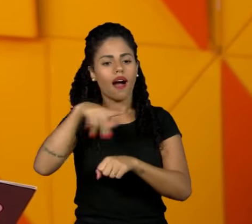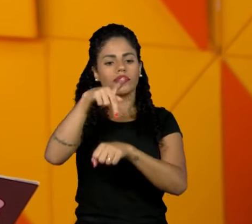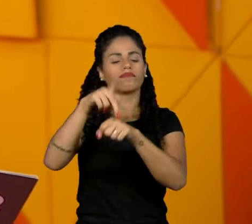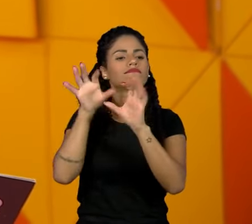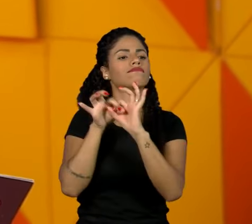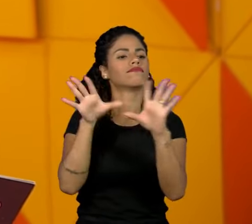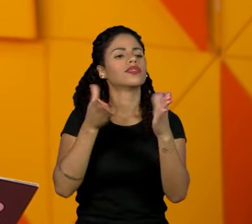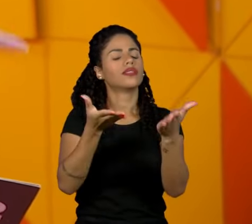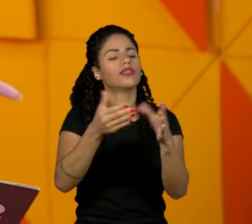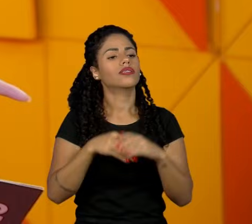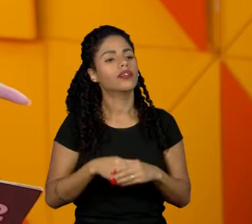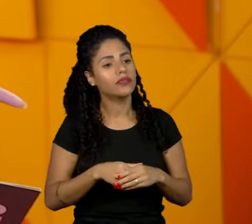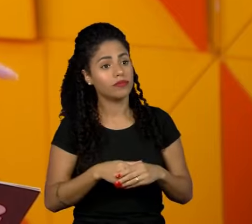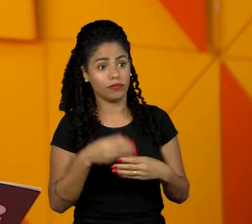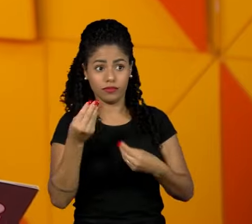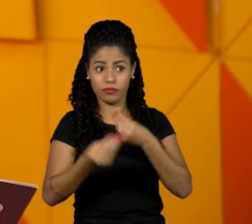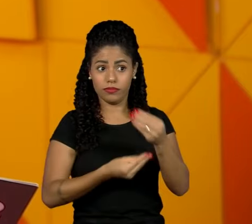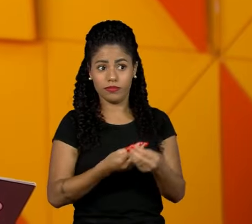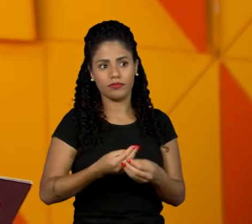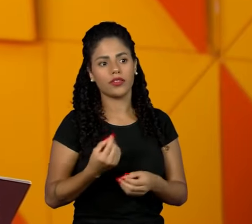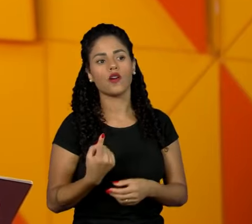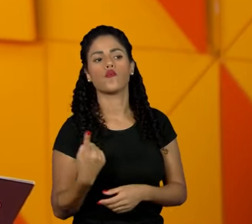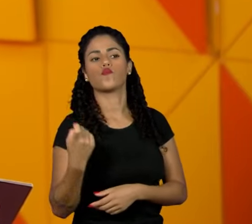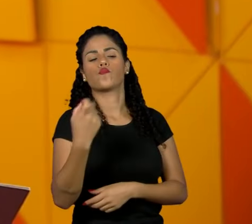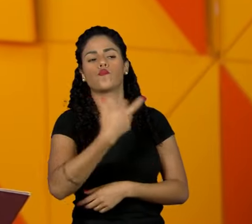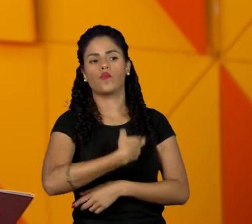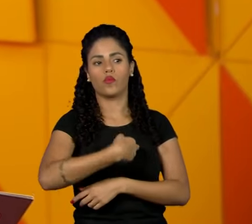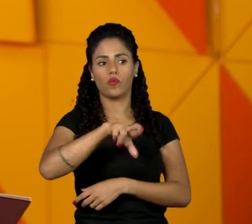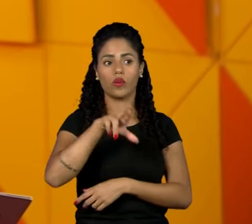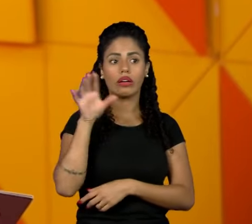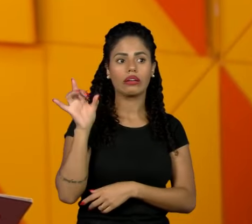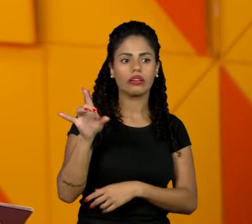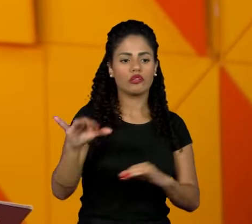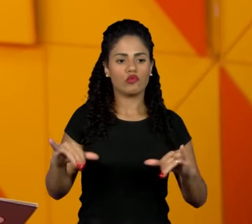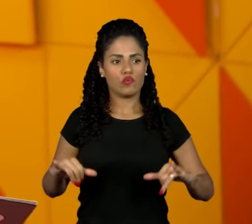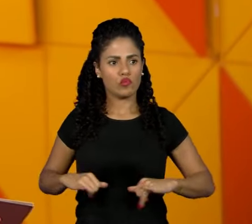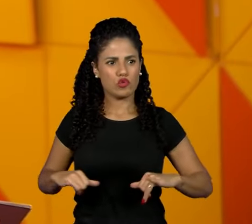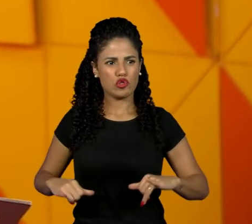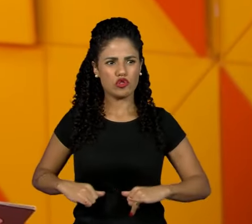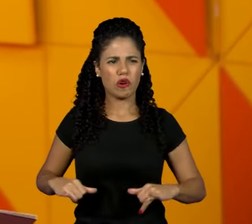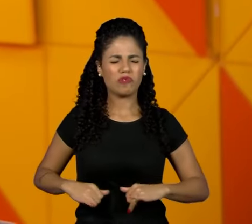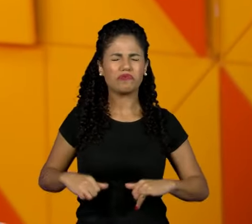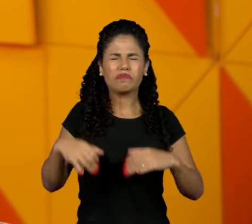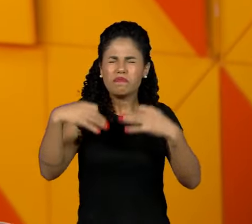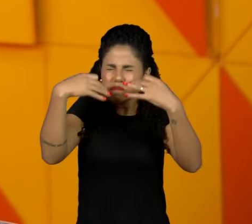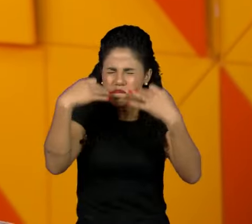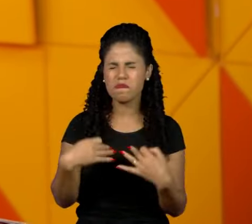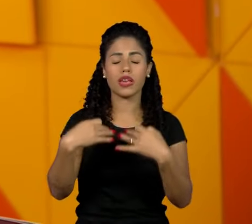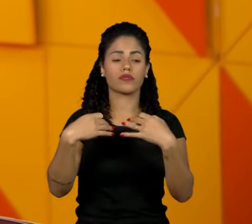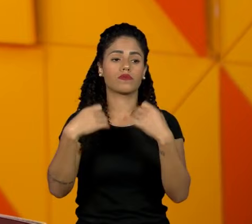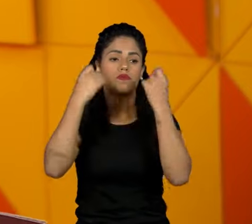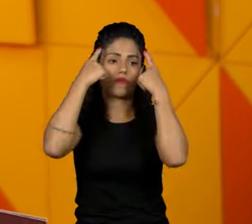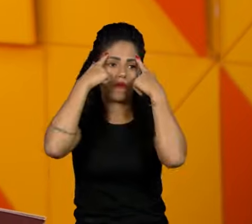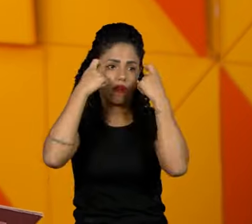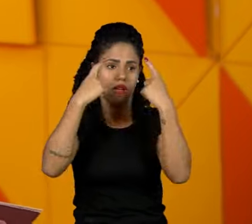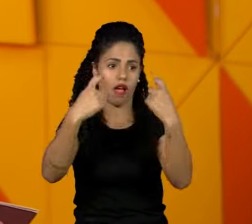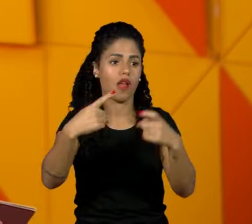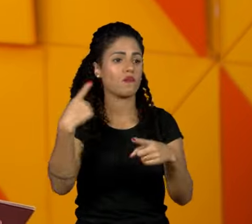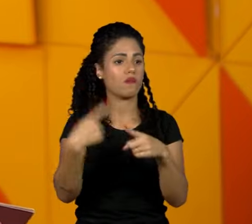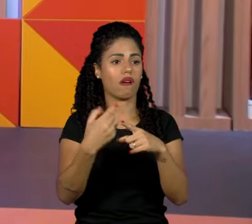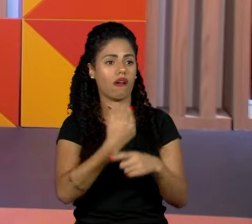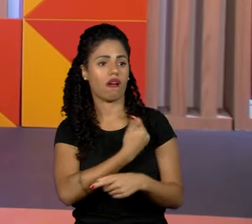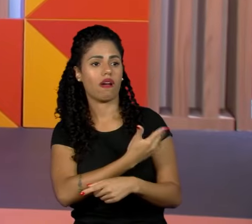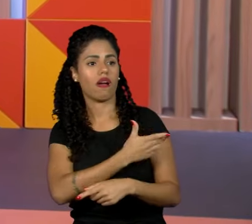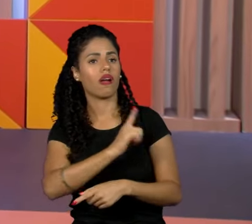Mas certamente, se a gente estiver falando de alguma religião que sofre duramente com a violência da intolerância religiosa, como,